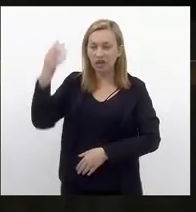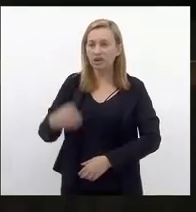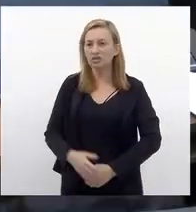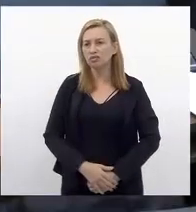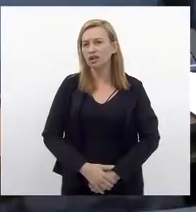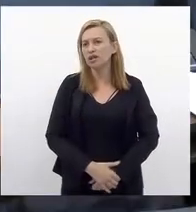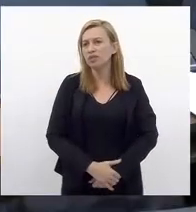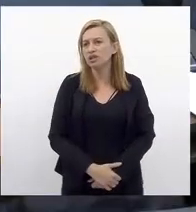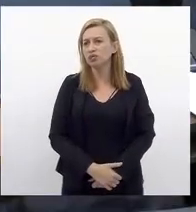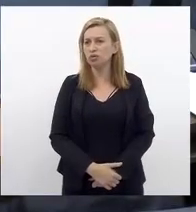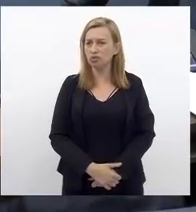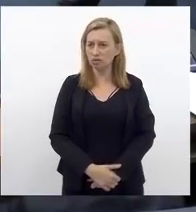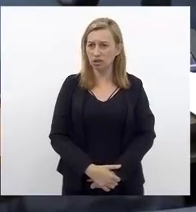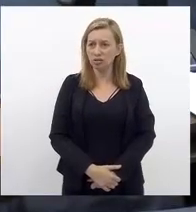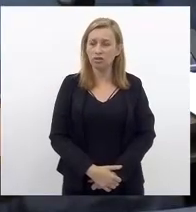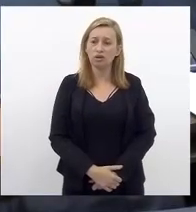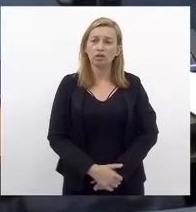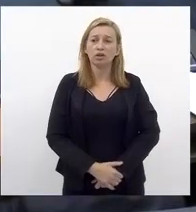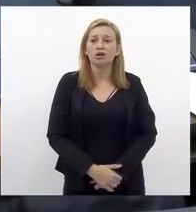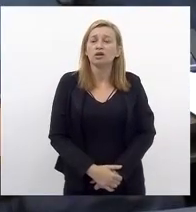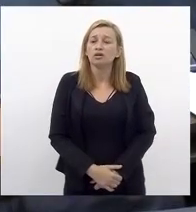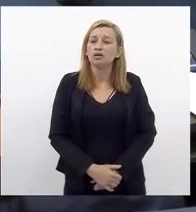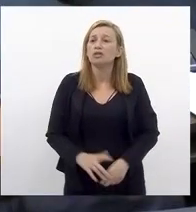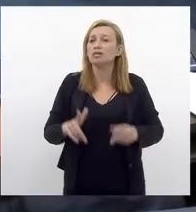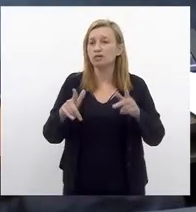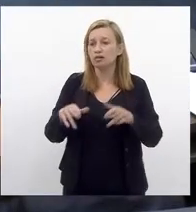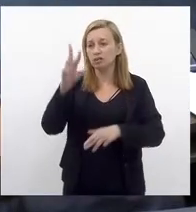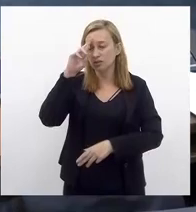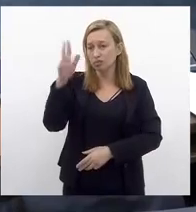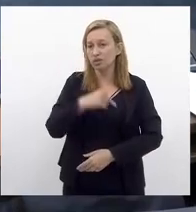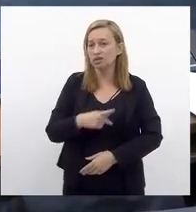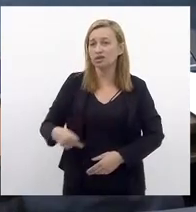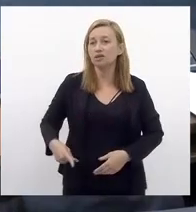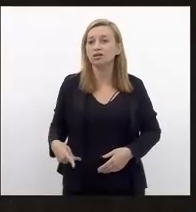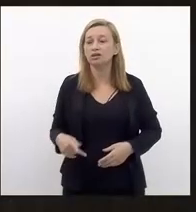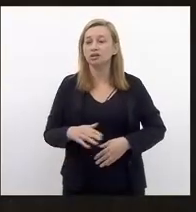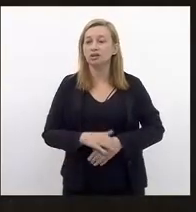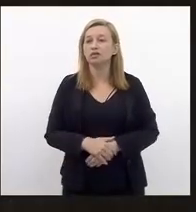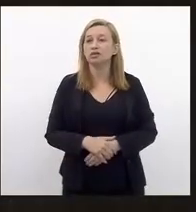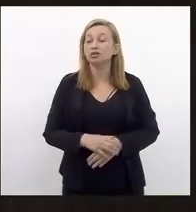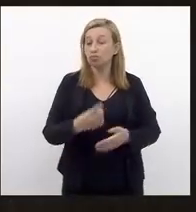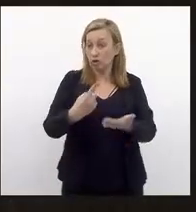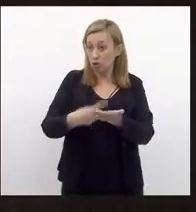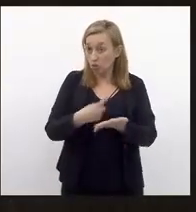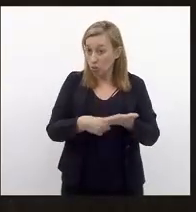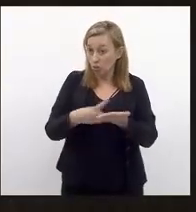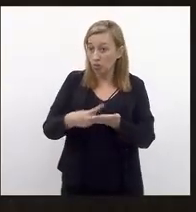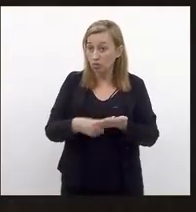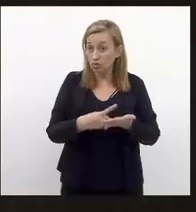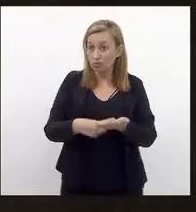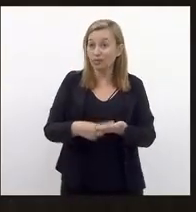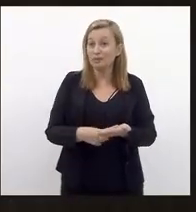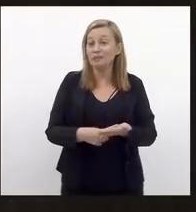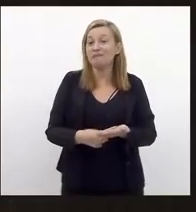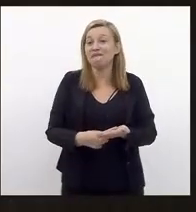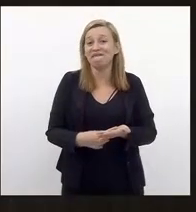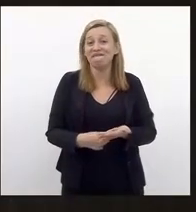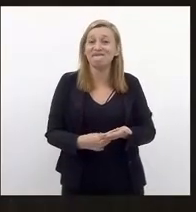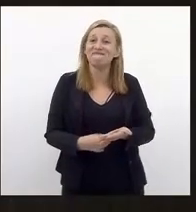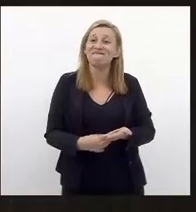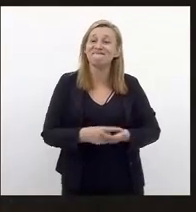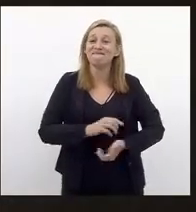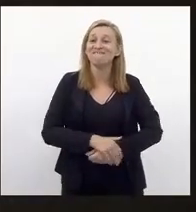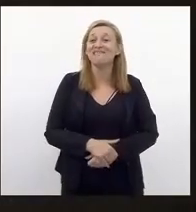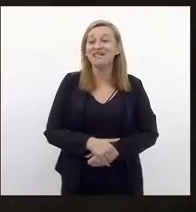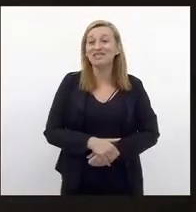Pacheco é da mesma forma seu presidente Milton parecer fruto de um acordo feito nessa casa